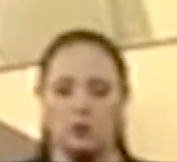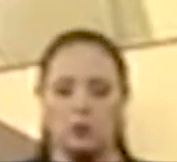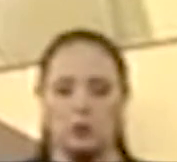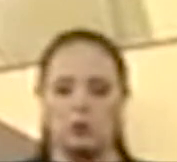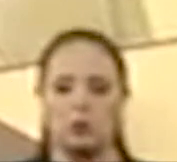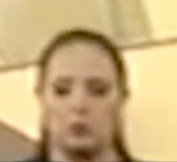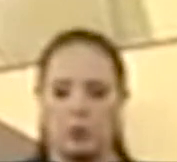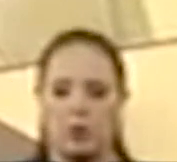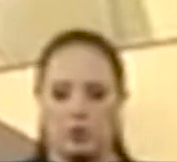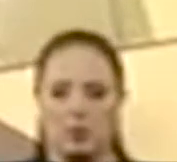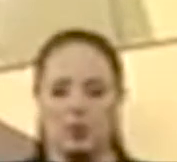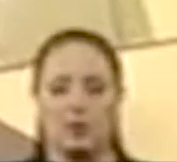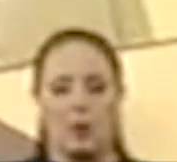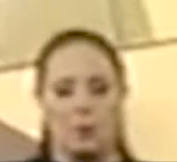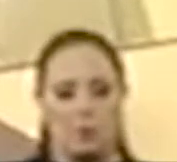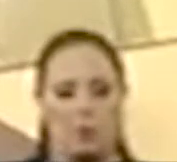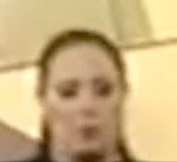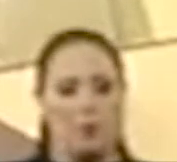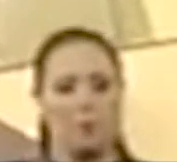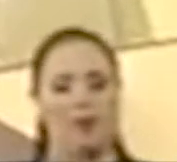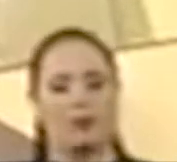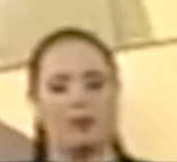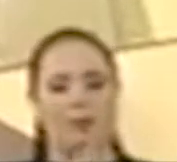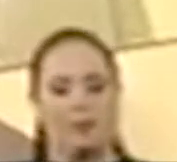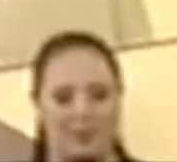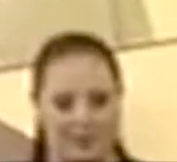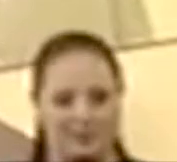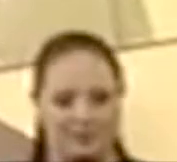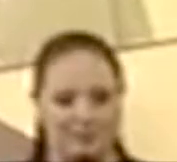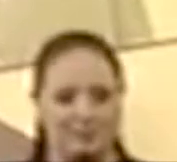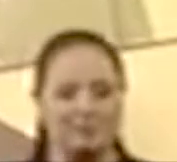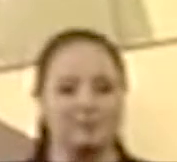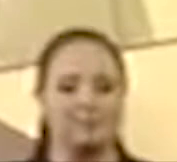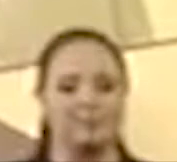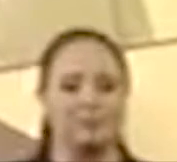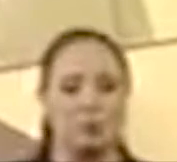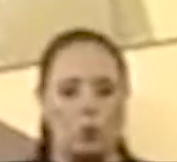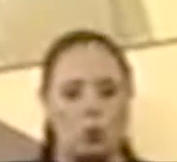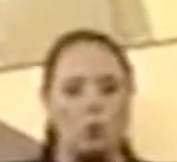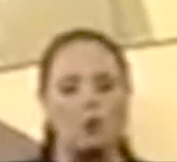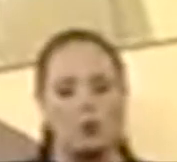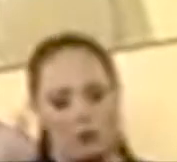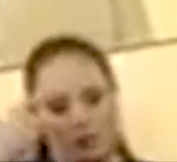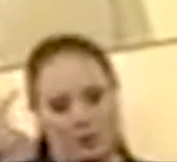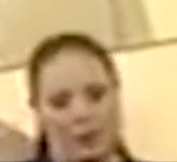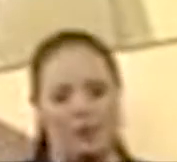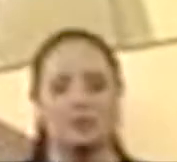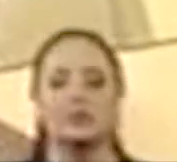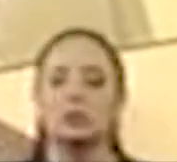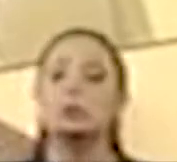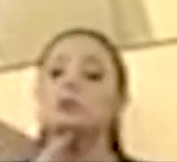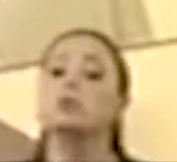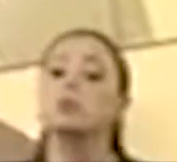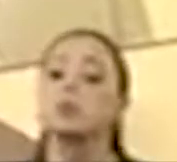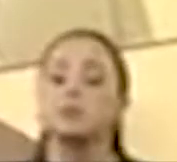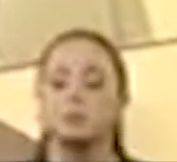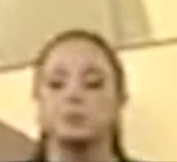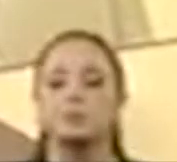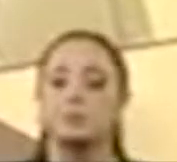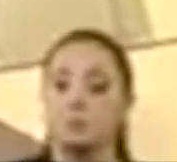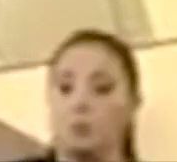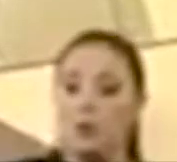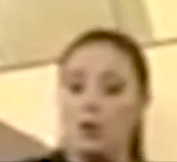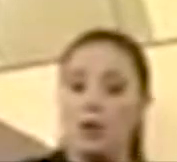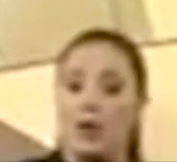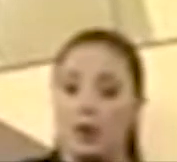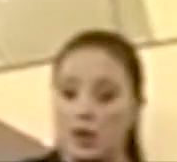a população cada vez mais representada no parlamento, em suas ideias, em suas aspirações, em que, nas eleições, possamos